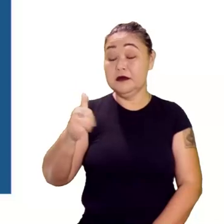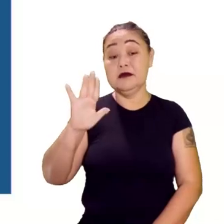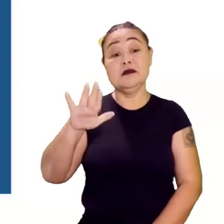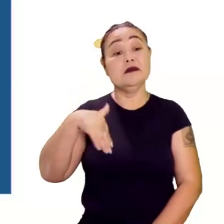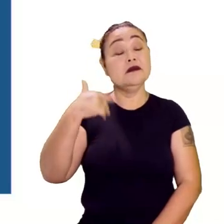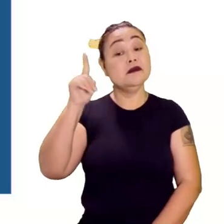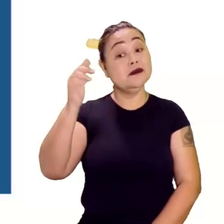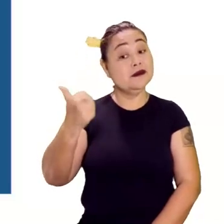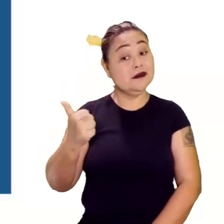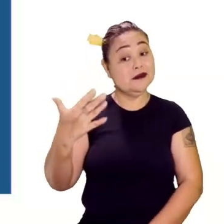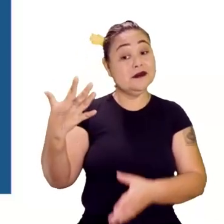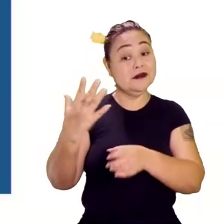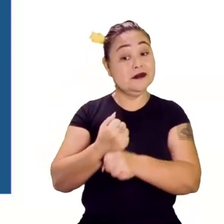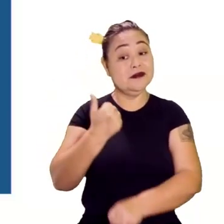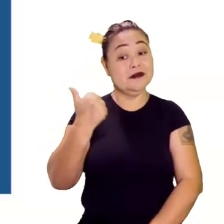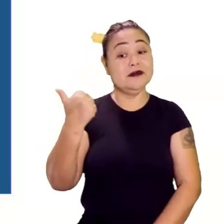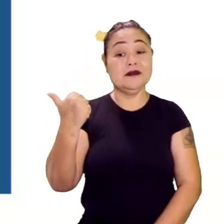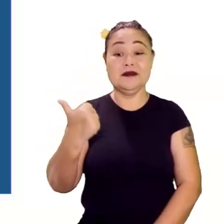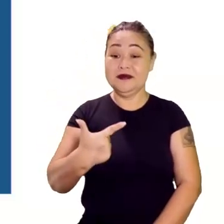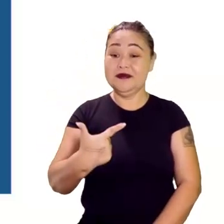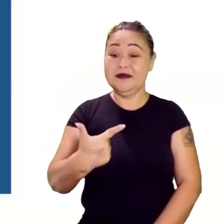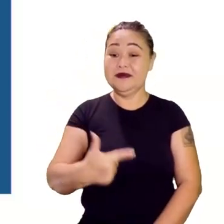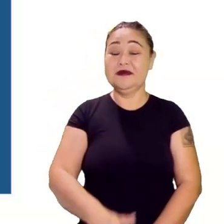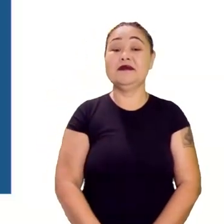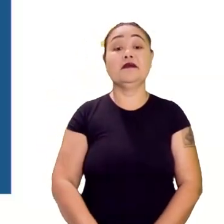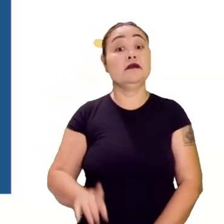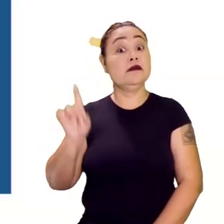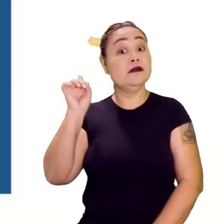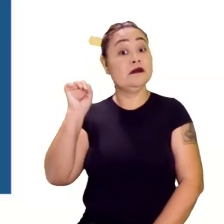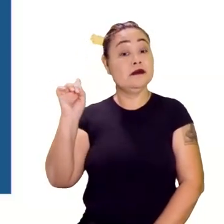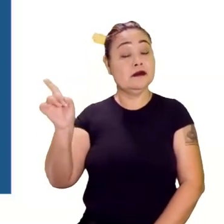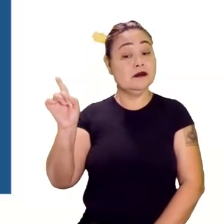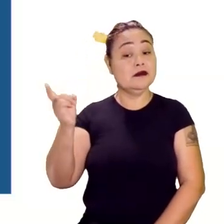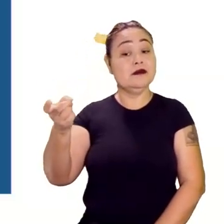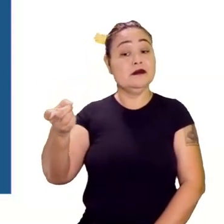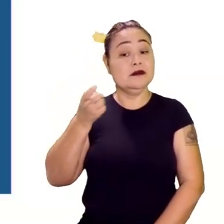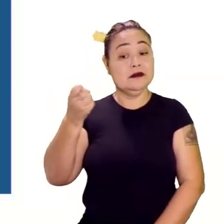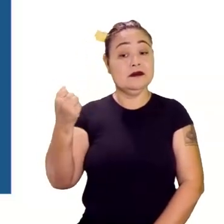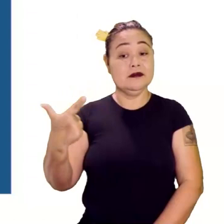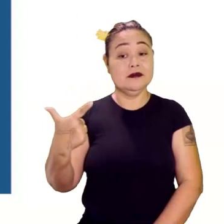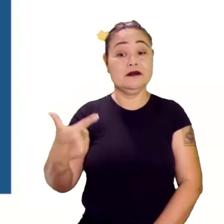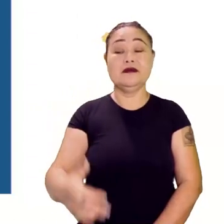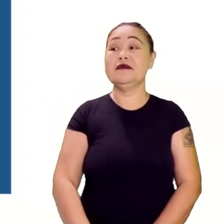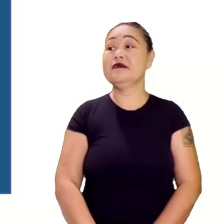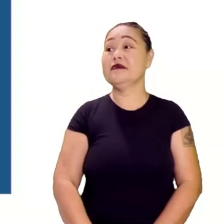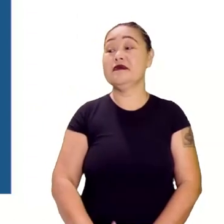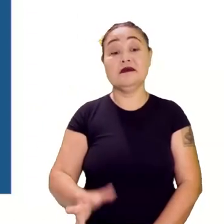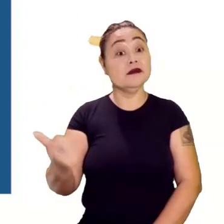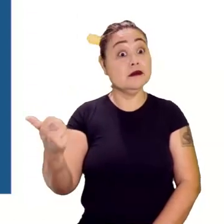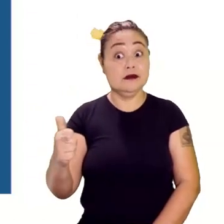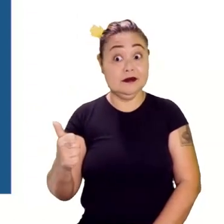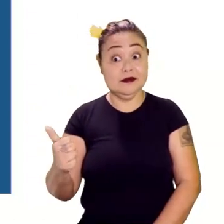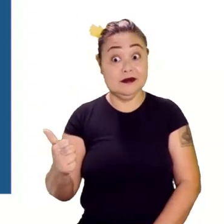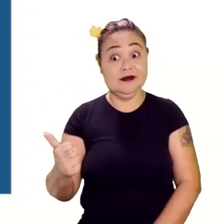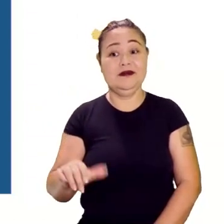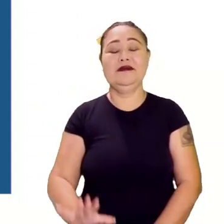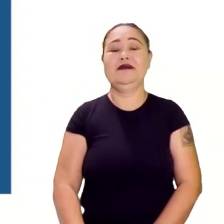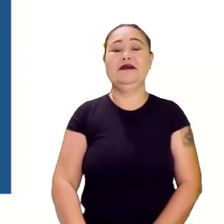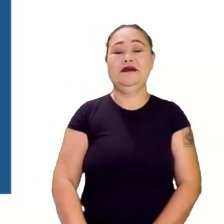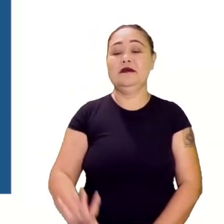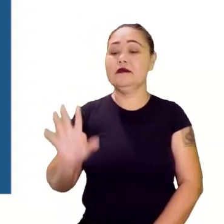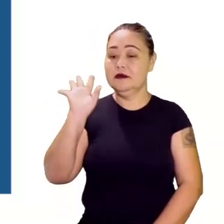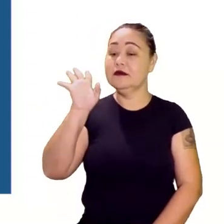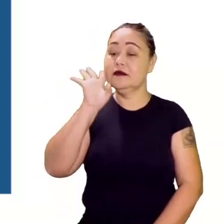Então, 11 mais 1 é 12. E essa daqui... Então, o nosso x é 12. Essa daqui é 11. É legal por